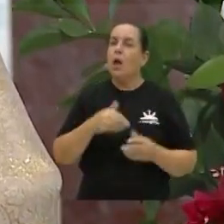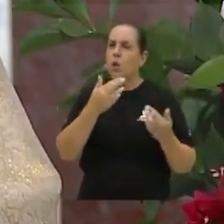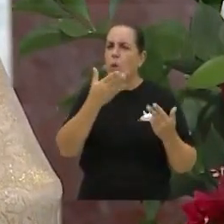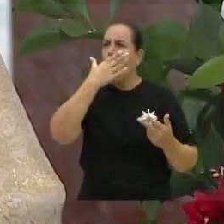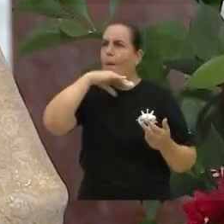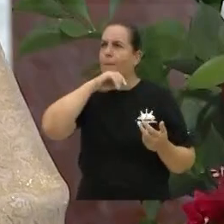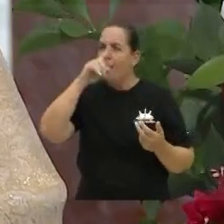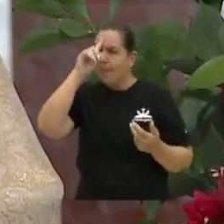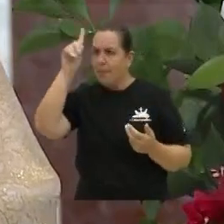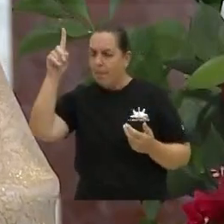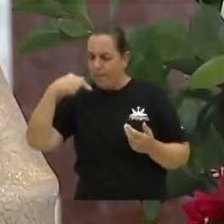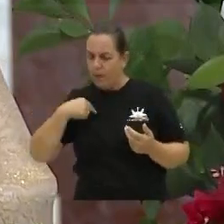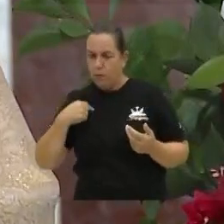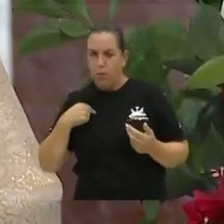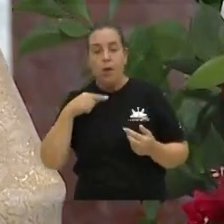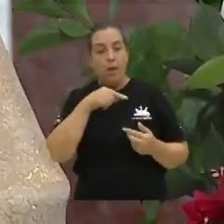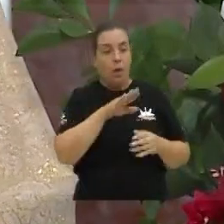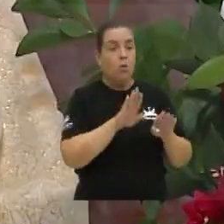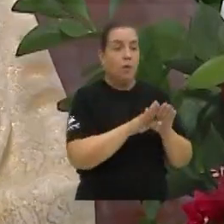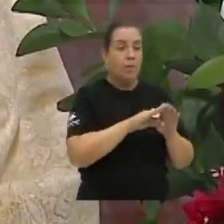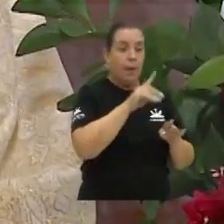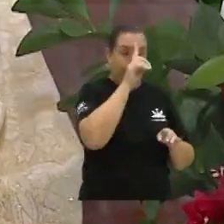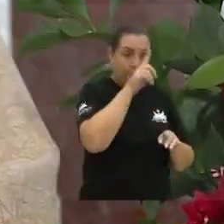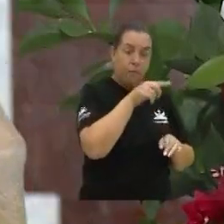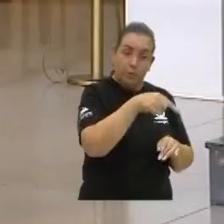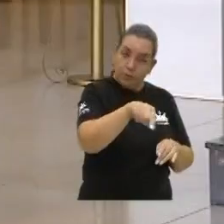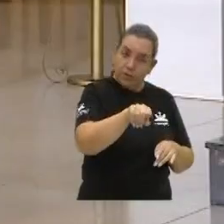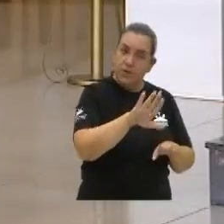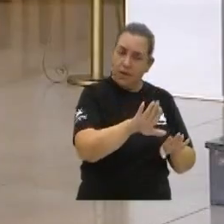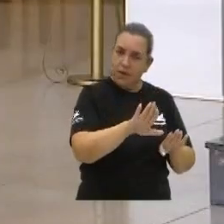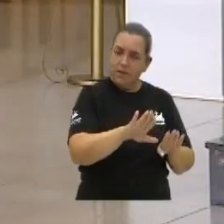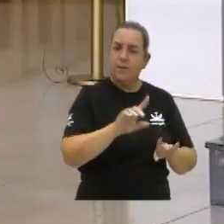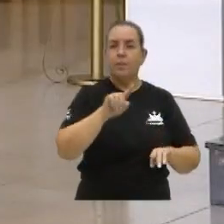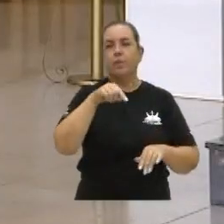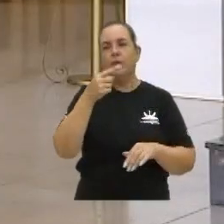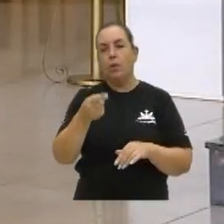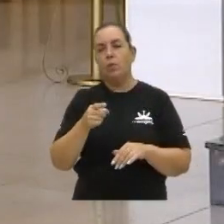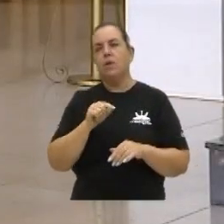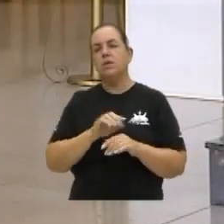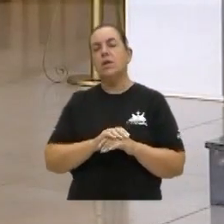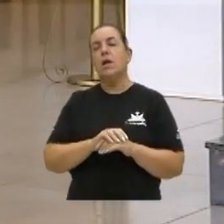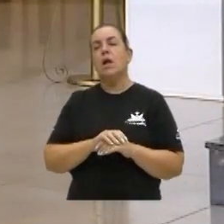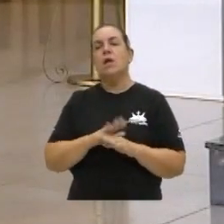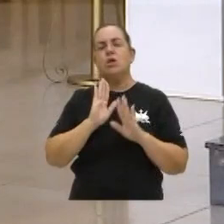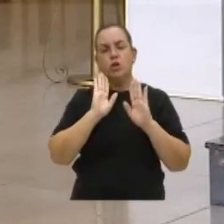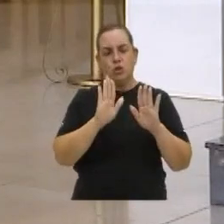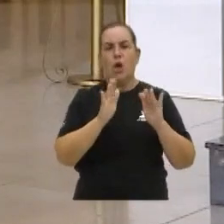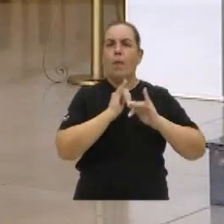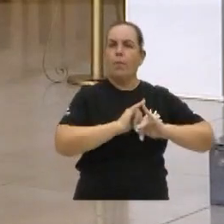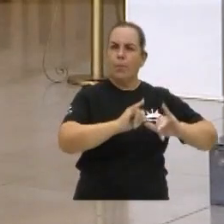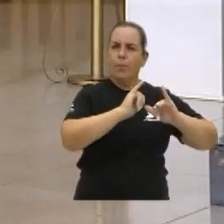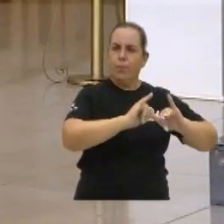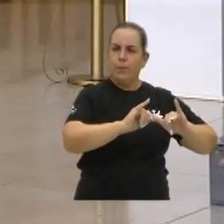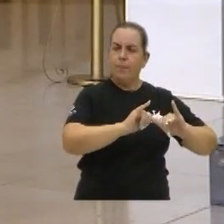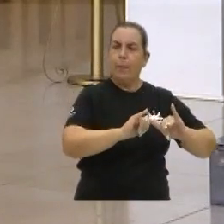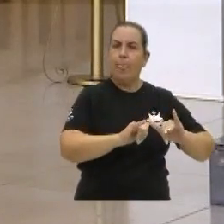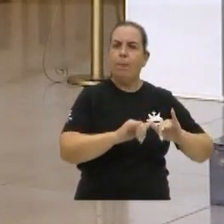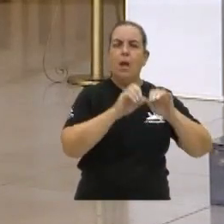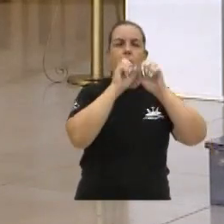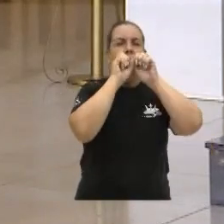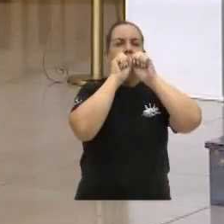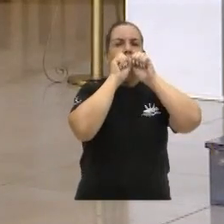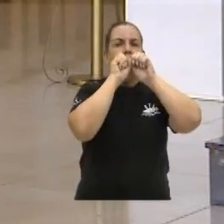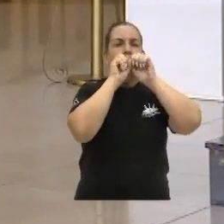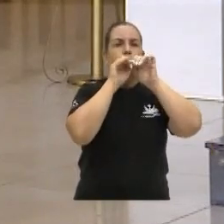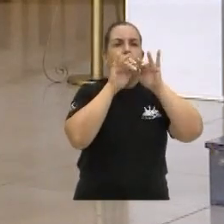enviou, também eu vos envio. E depois de ter dito isto, soprou